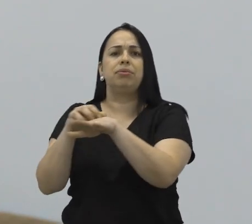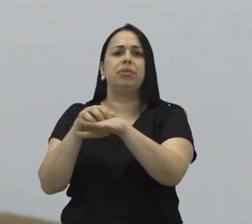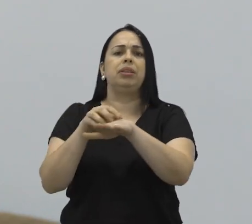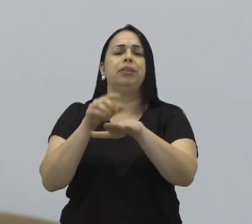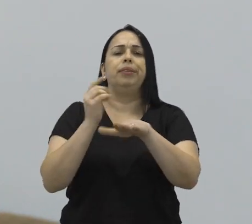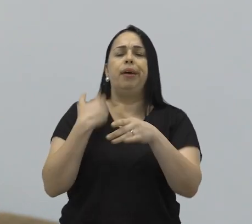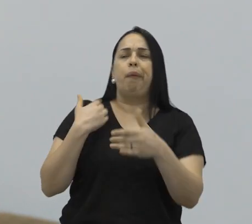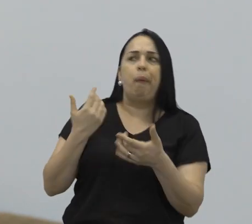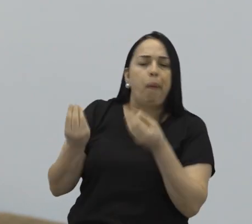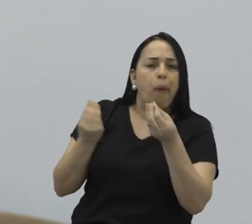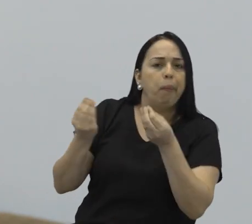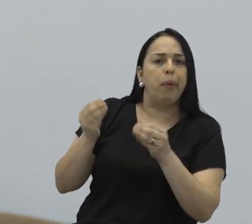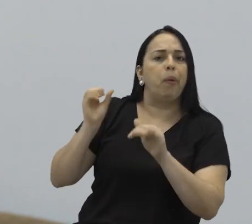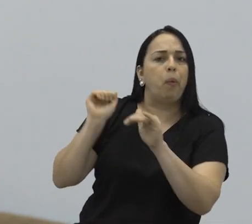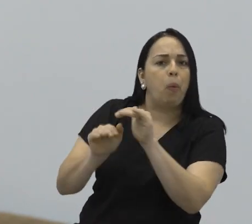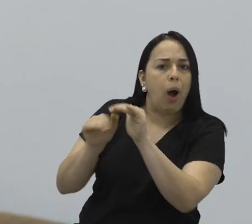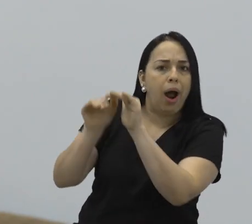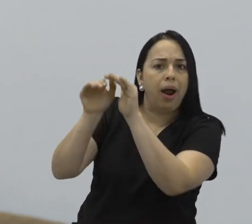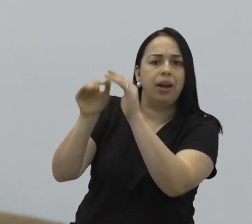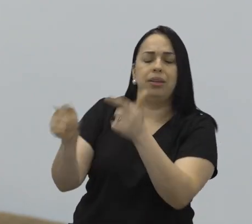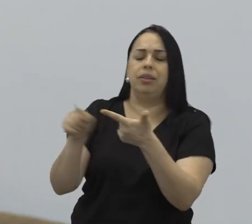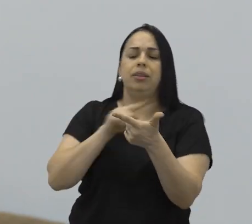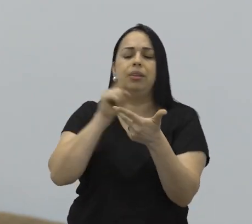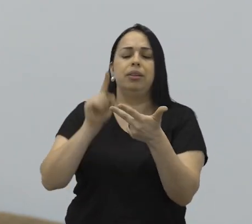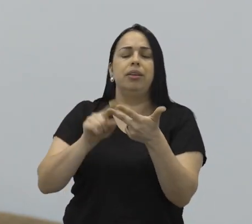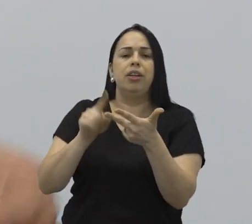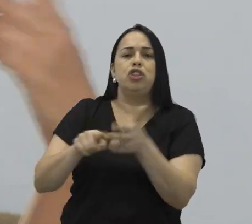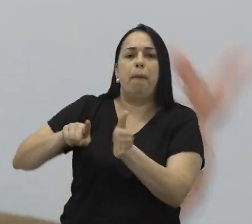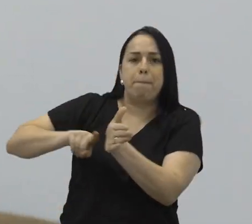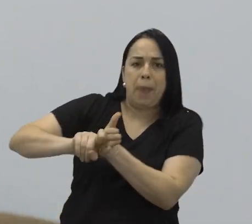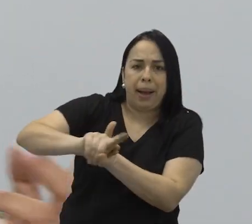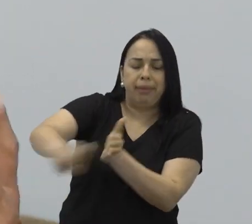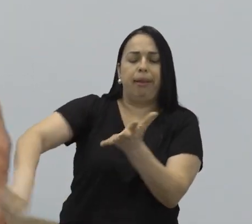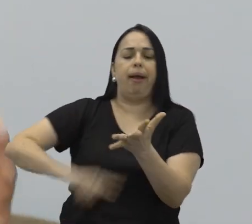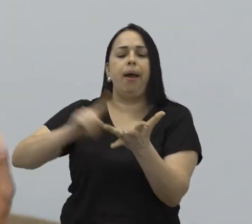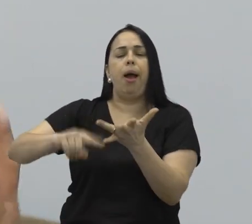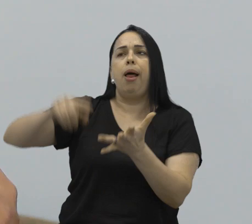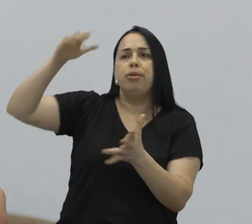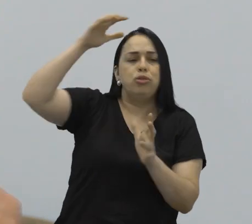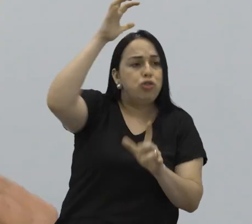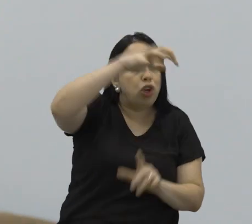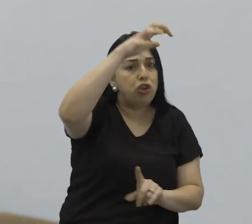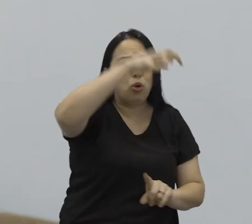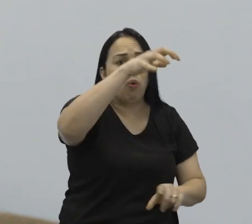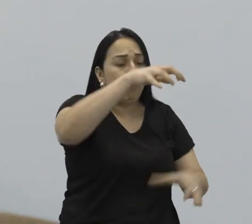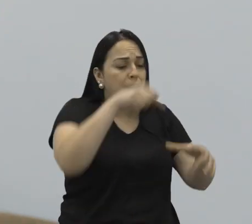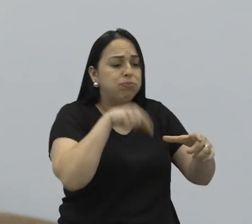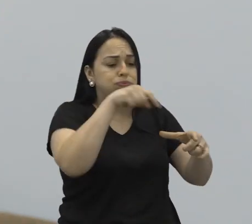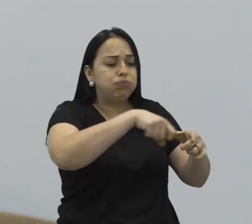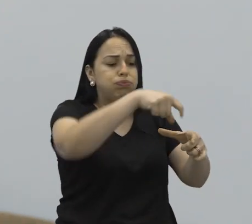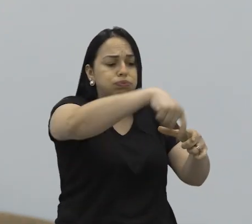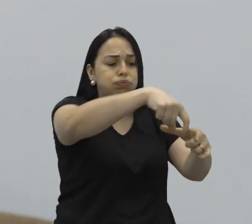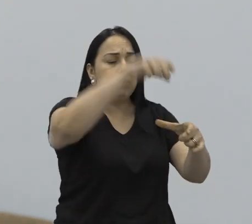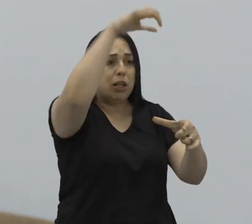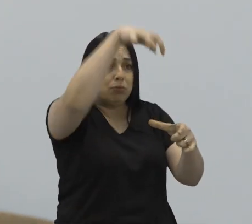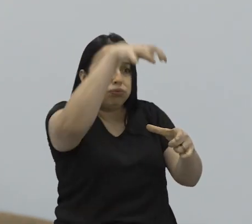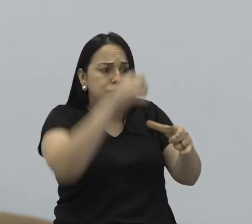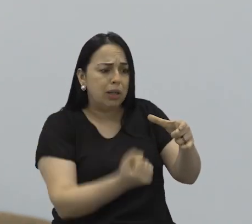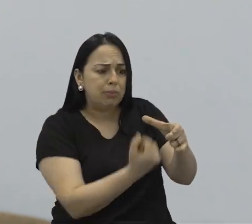ter esse desperdício, armazenamento, também questões de praga, de chuva, né, que são previstas.